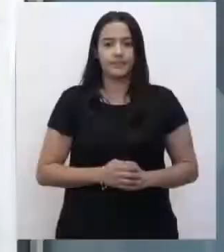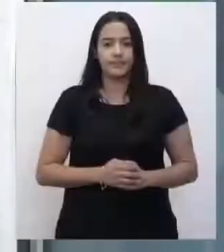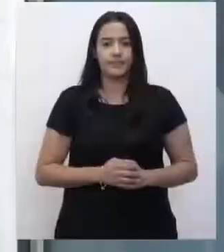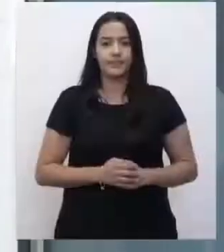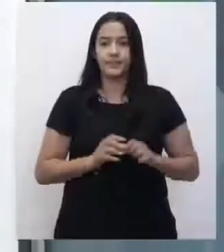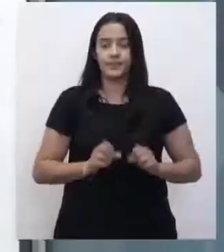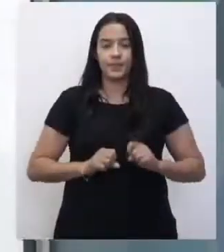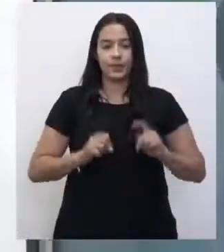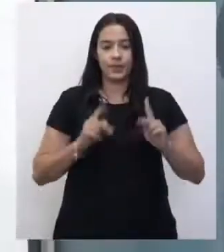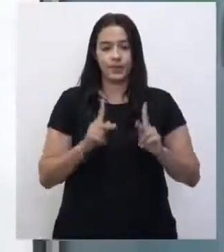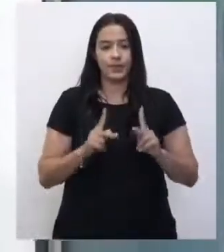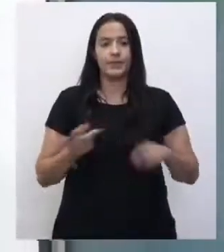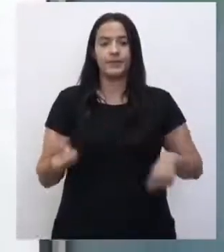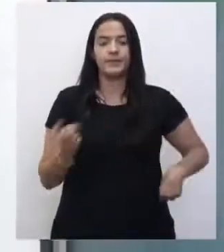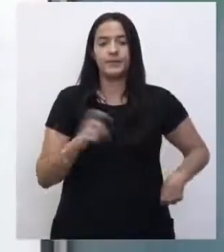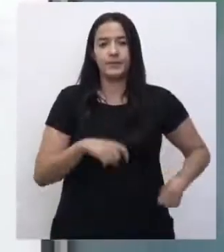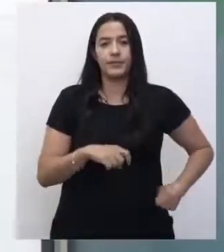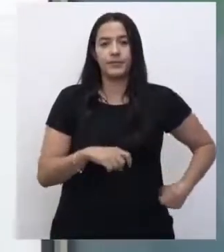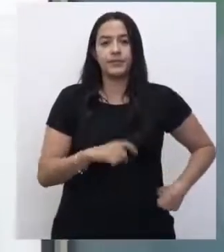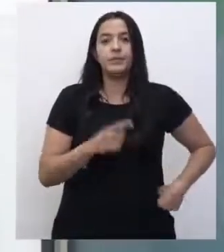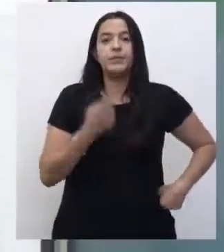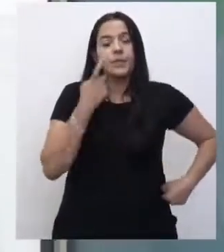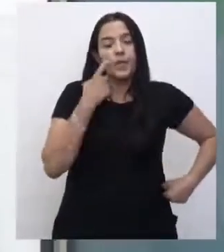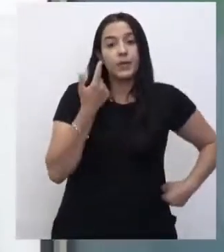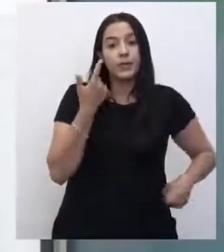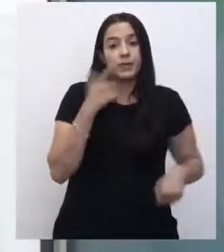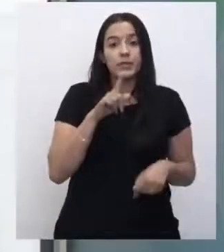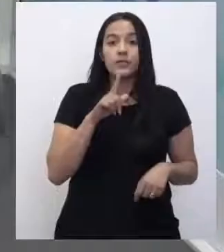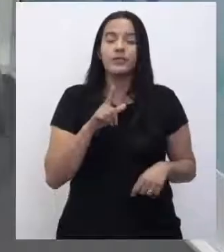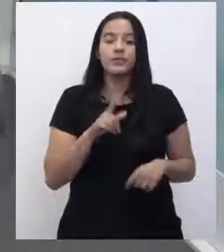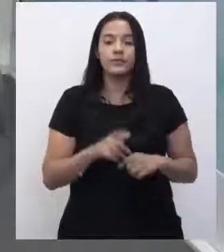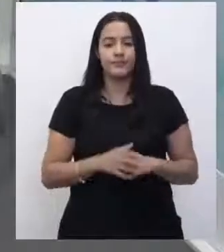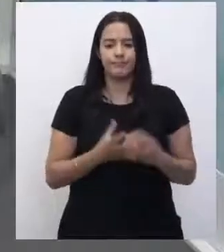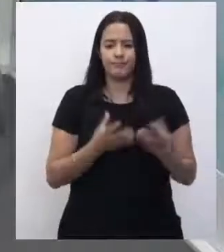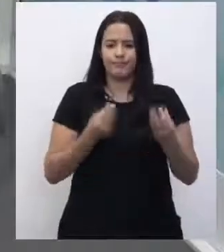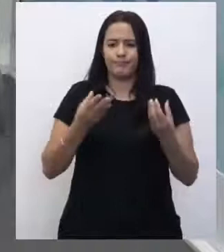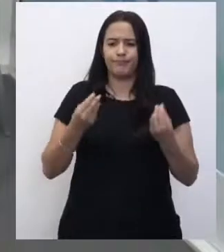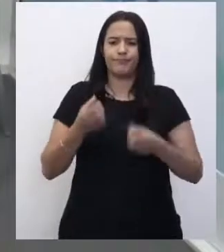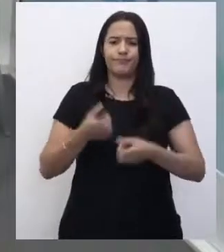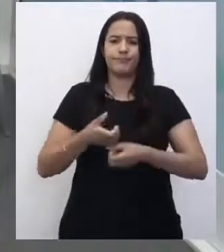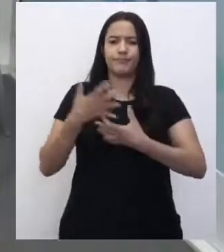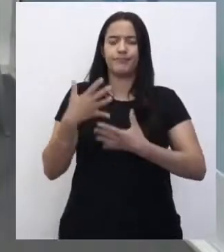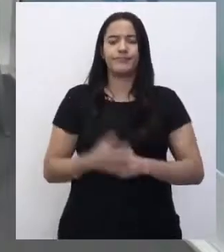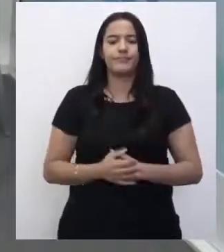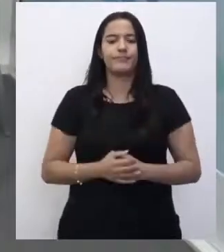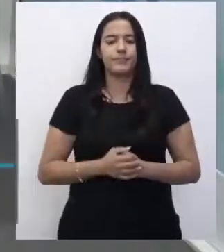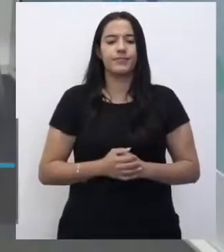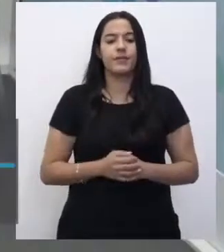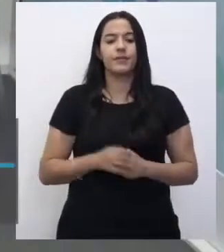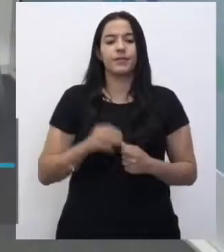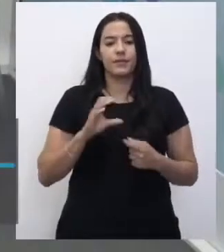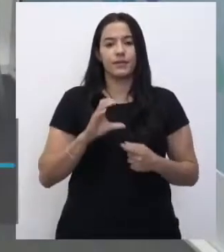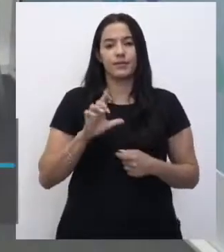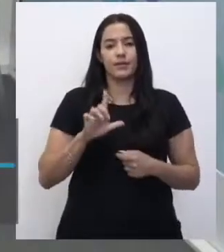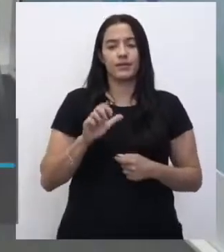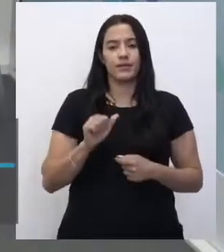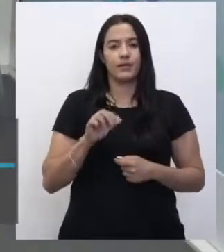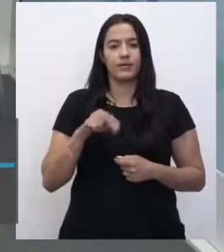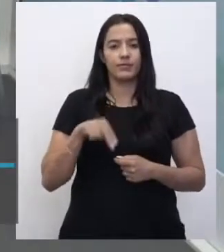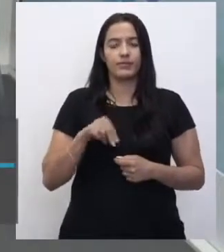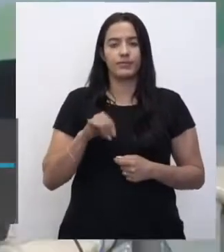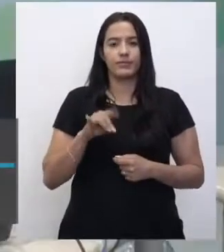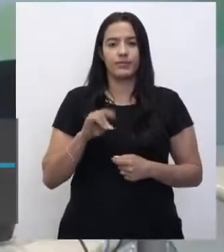Ok, Antônia, we are back. Estamos de volta aqui. Antônia, conseguiram? Sim, várias. Good. A professora Cláudia, a professora Neide e outros